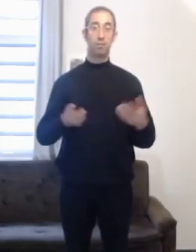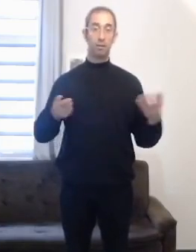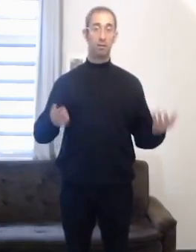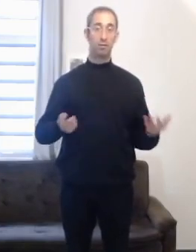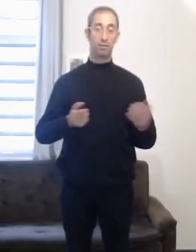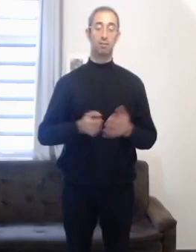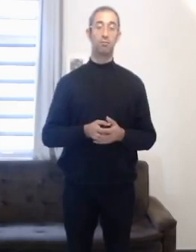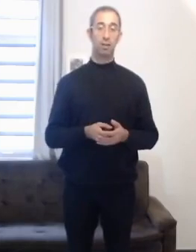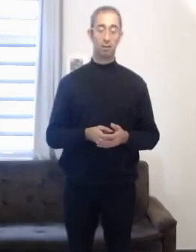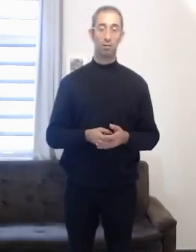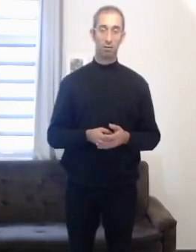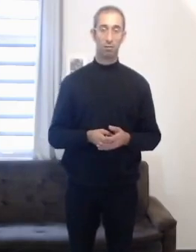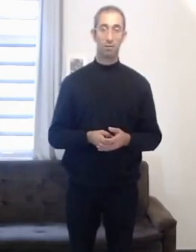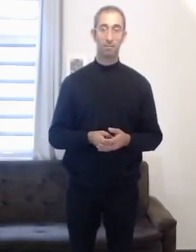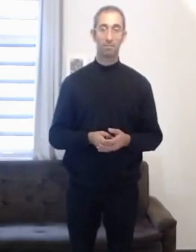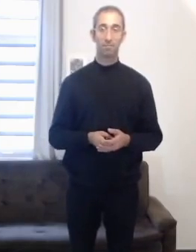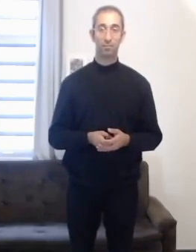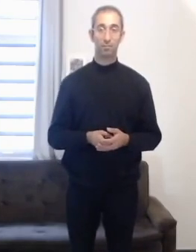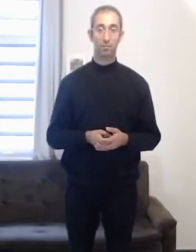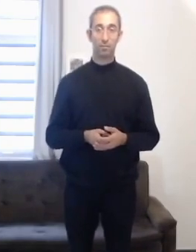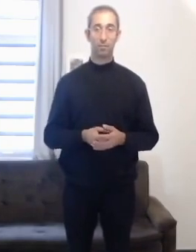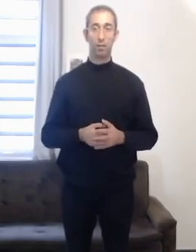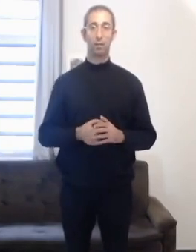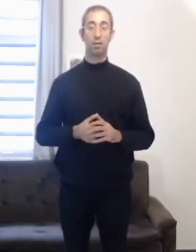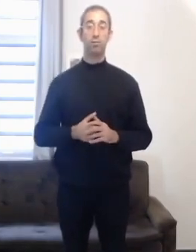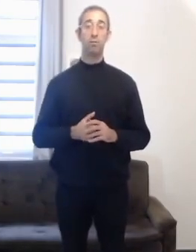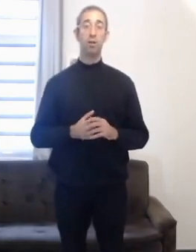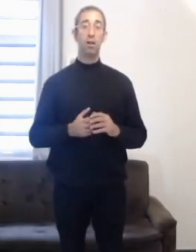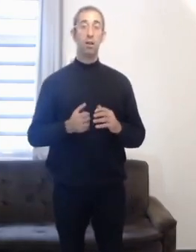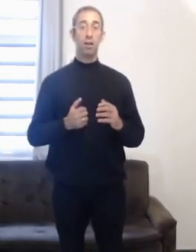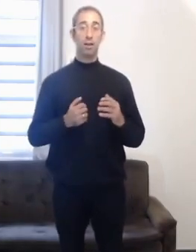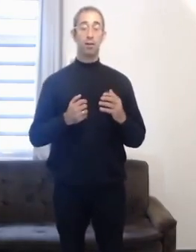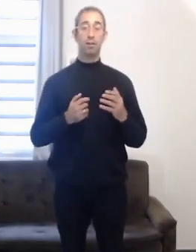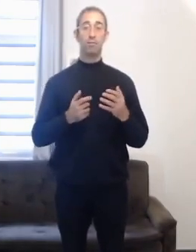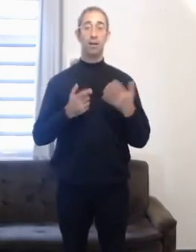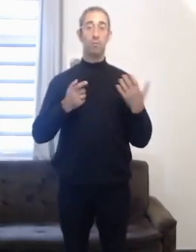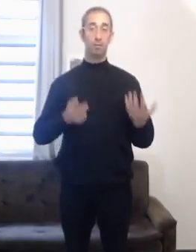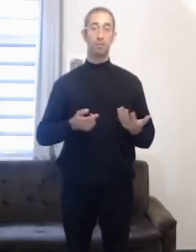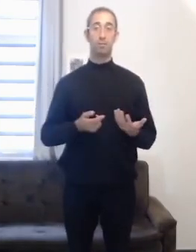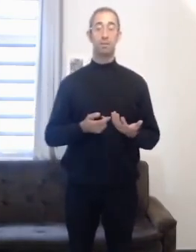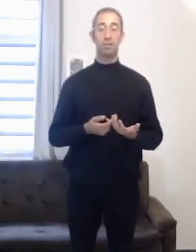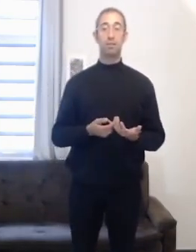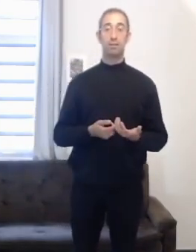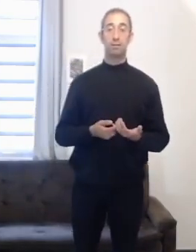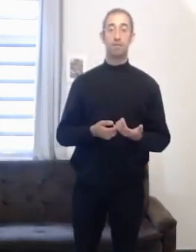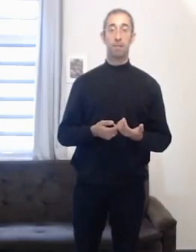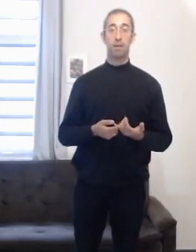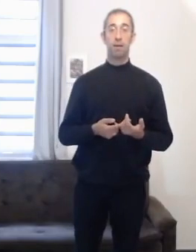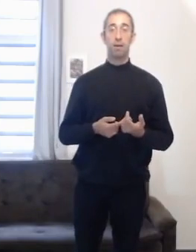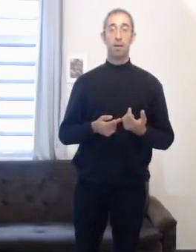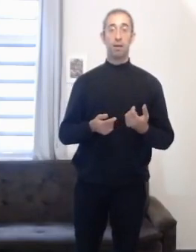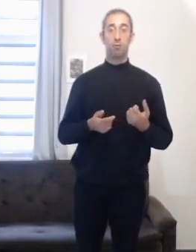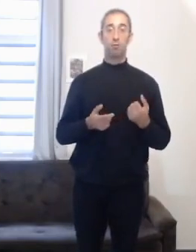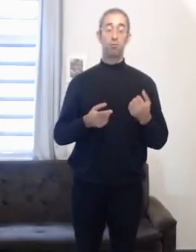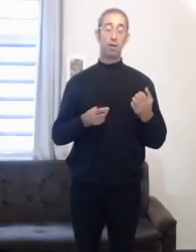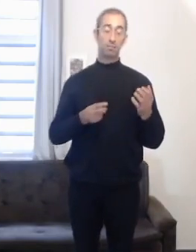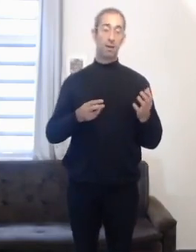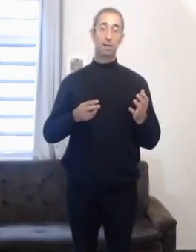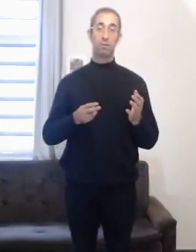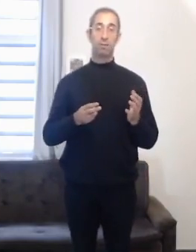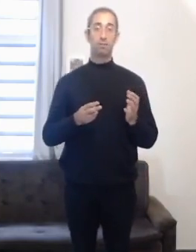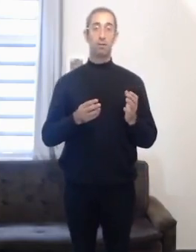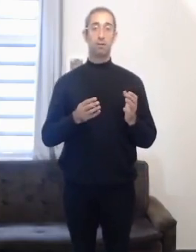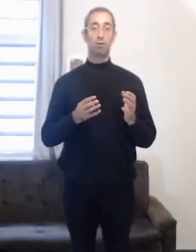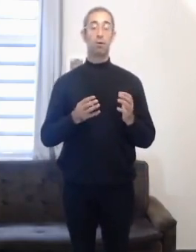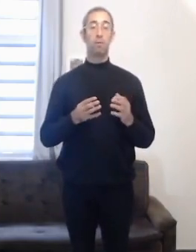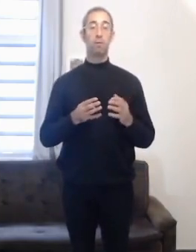desse problema que vocês estão querendo resolver. Então, na hora de falar o problema de pesquisa, um